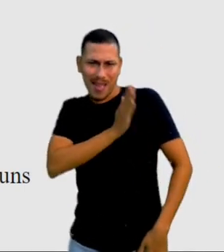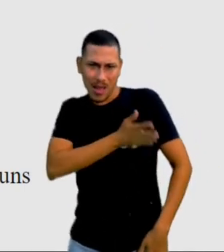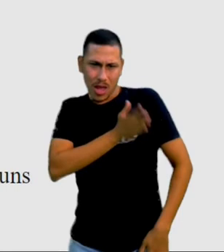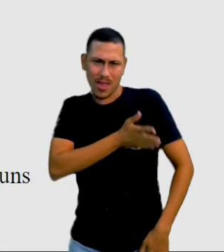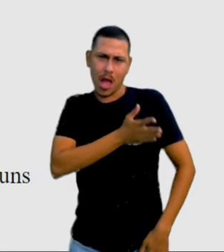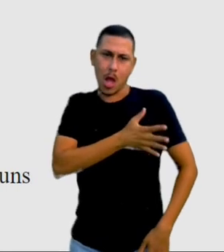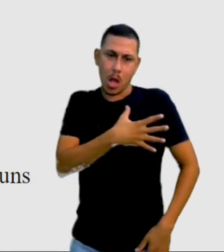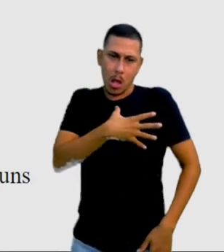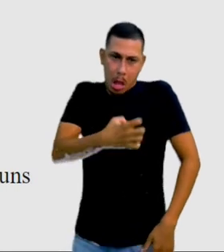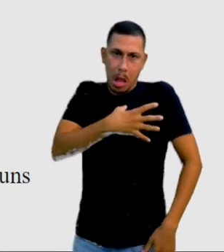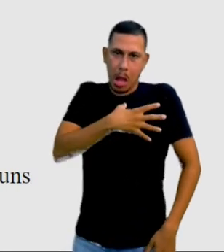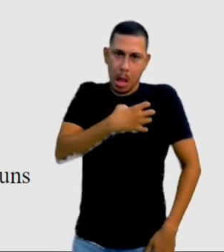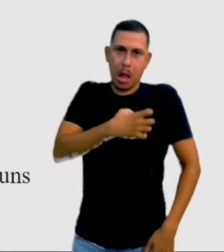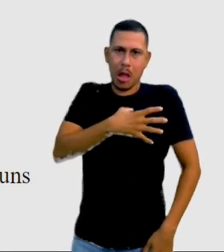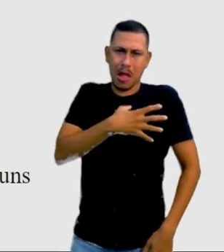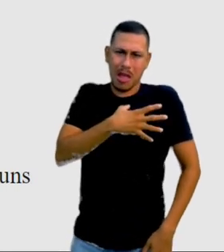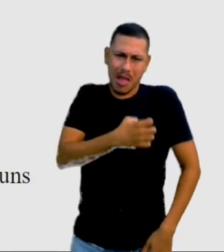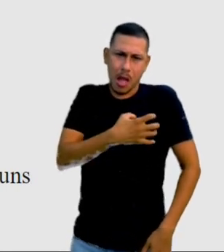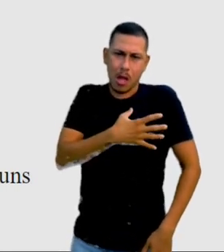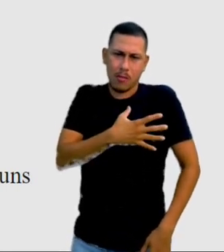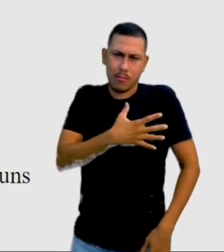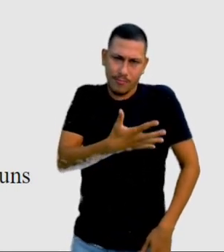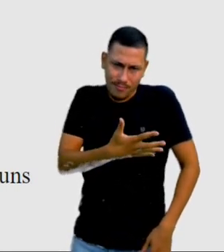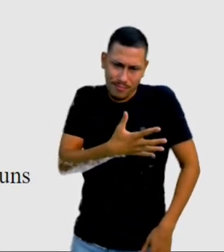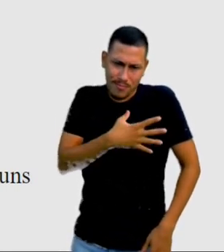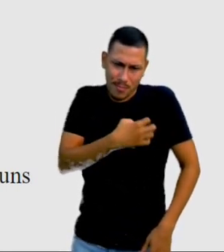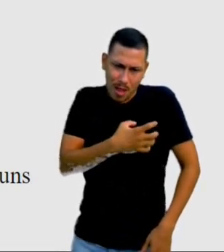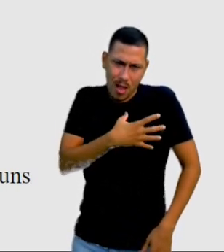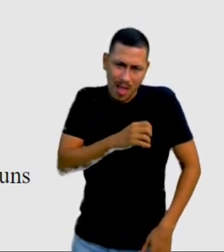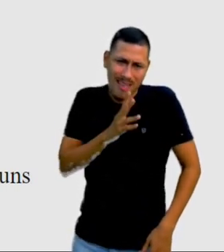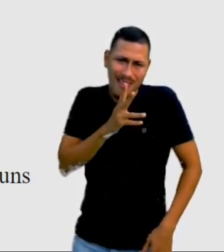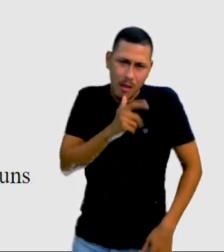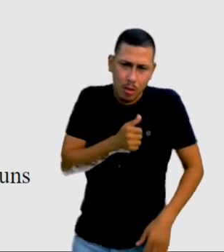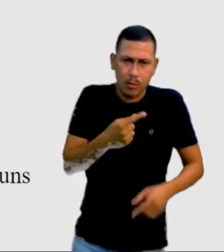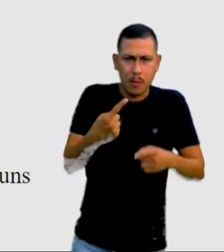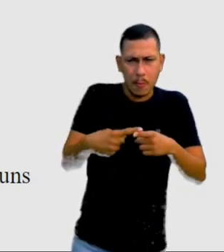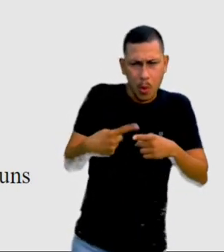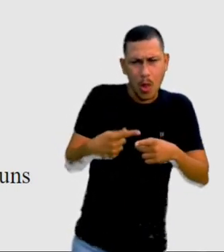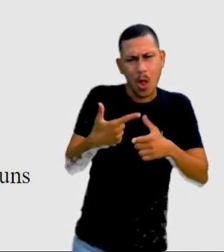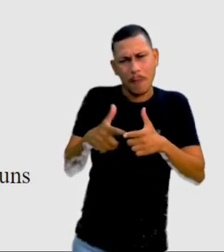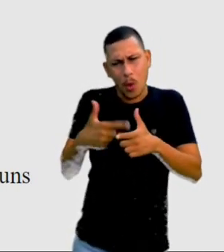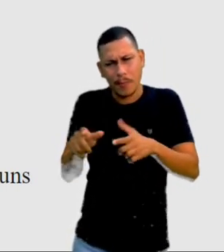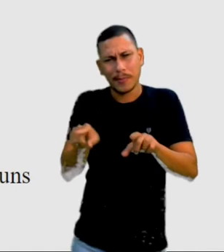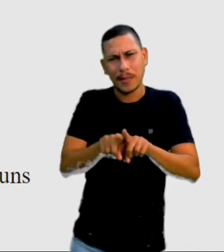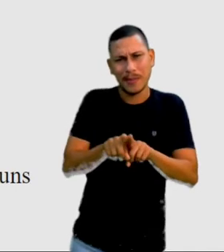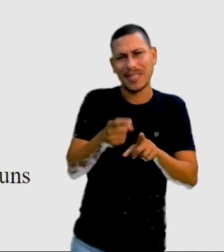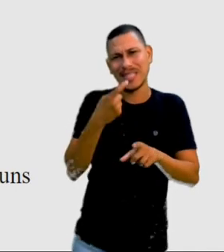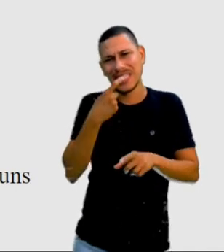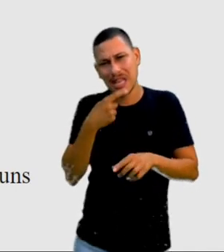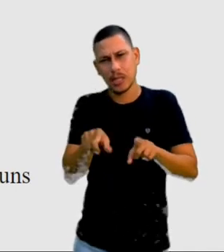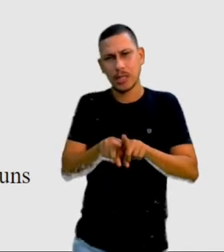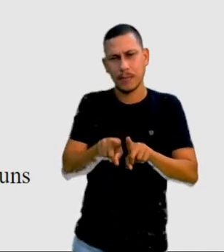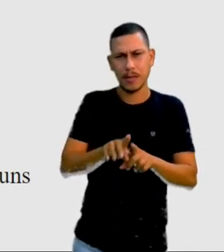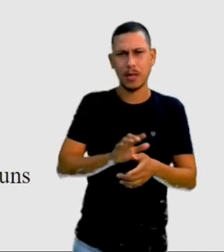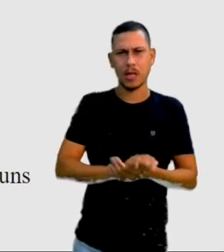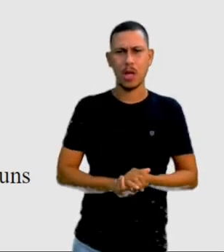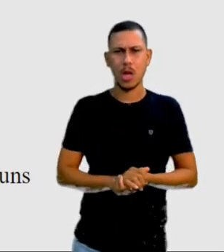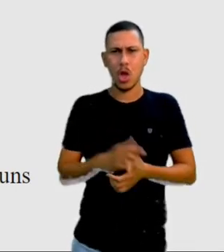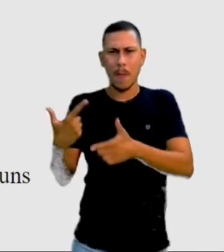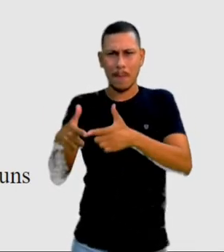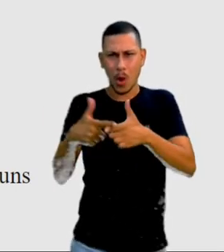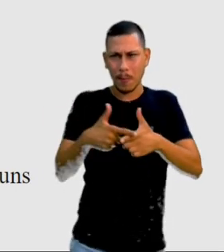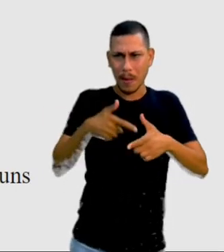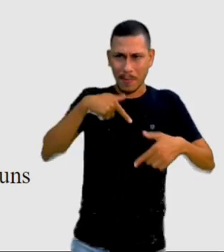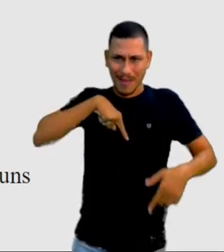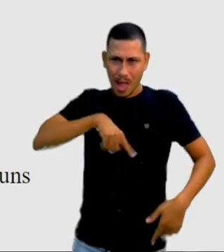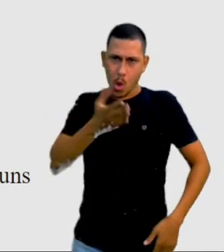batimento cardíaco irregular, ou insuficiência cardíaca. Problemas dentários, né? Vai ocorrer. Problemas